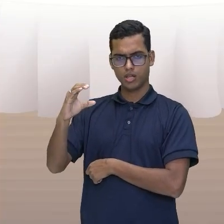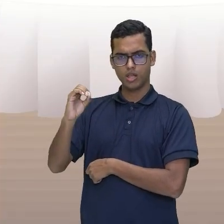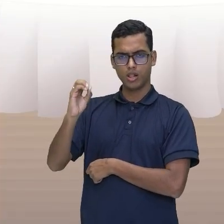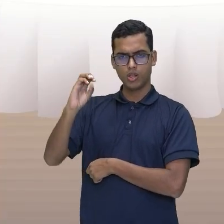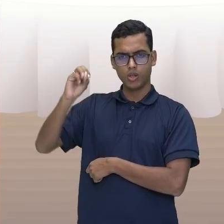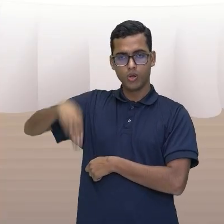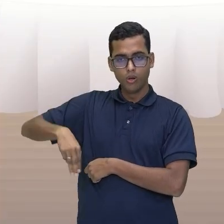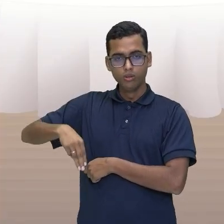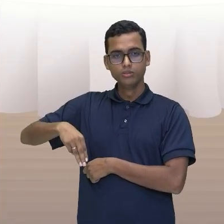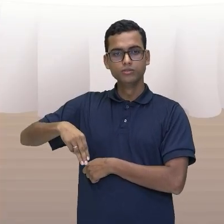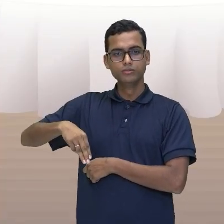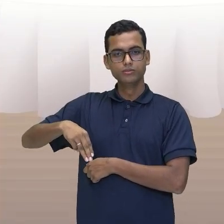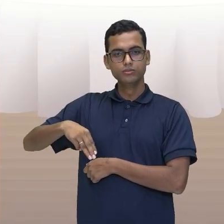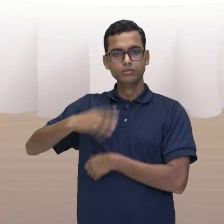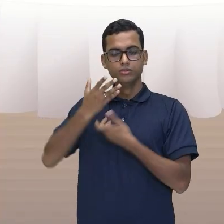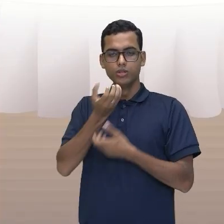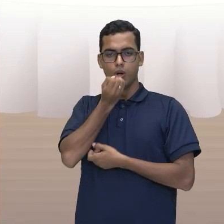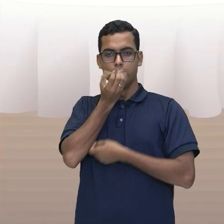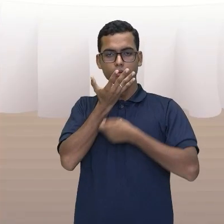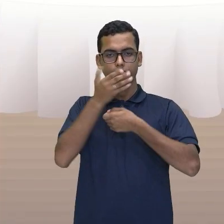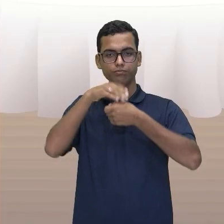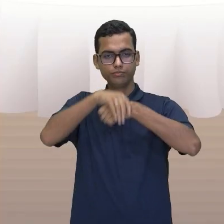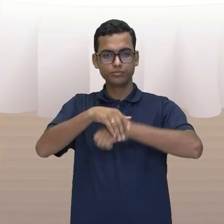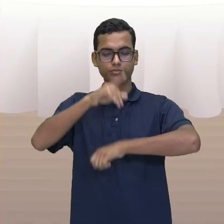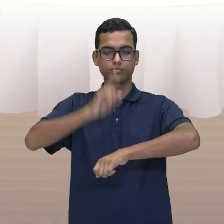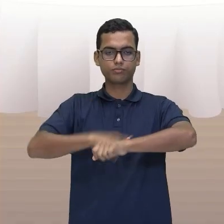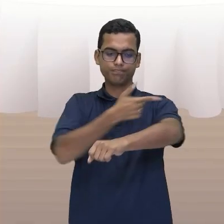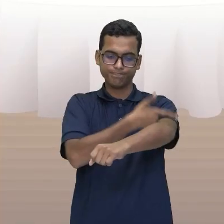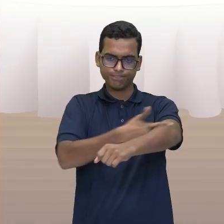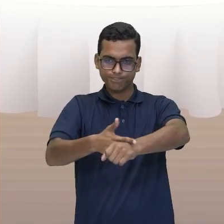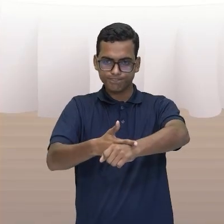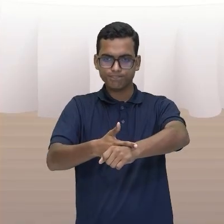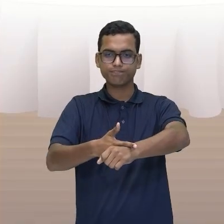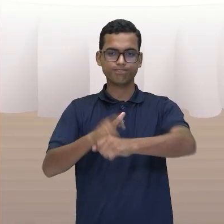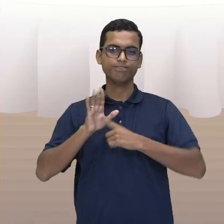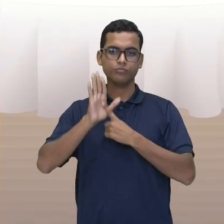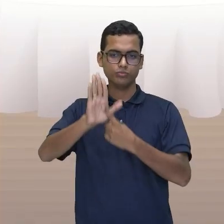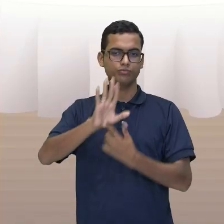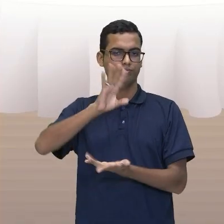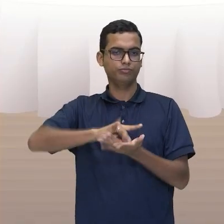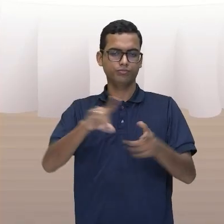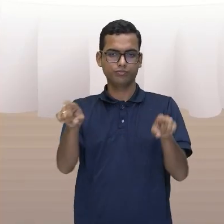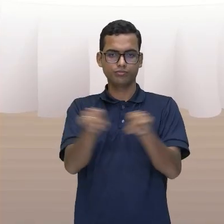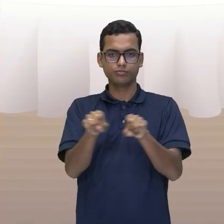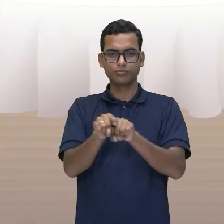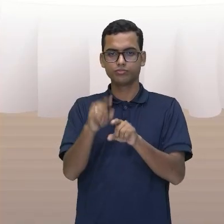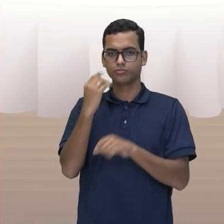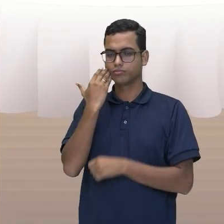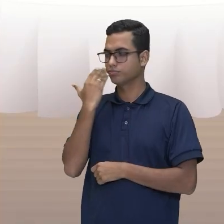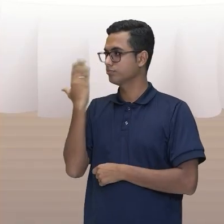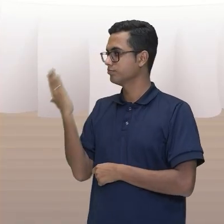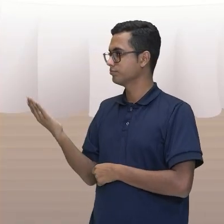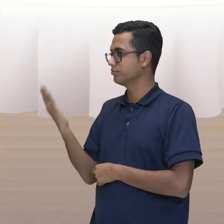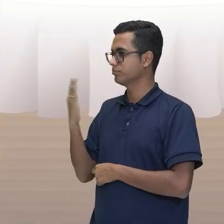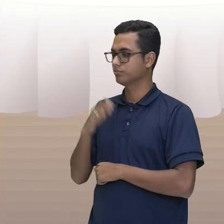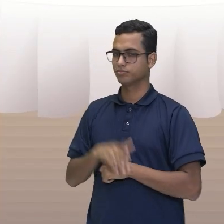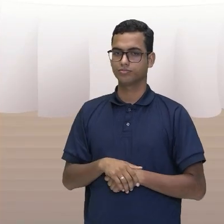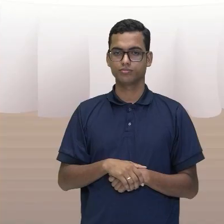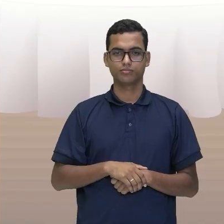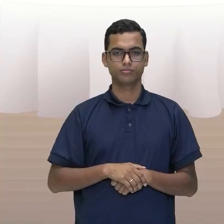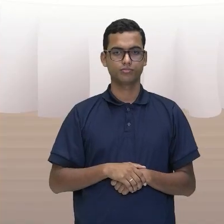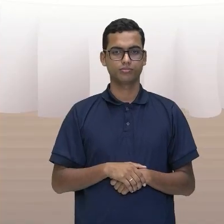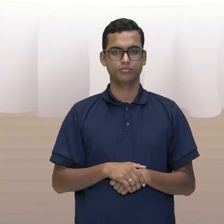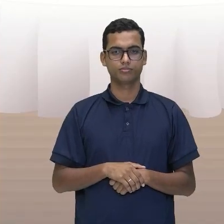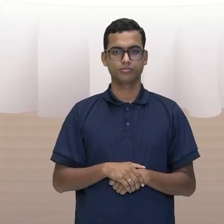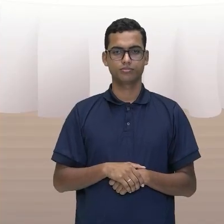pouco esse gelo, torna a minha fala um pouco mais educada. Então, vamos ver o que ela quer. May I take your order, ma'am?